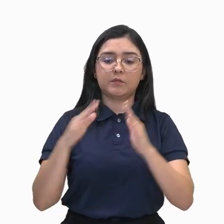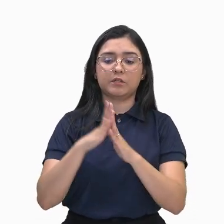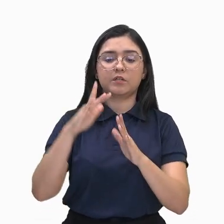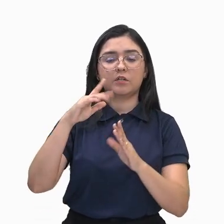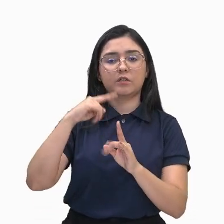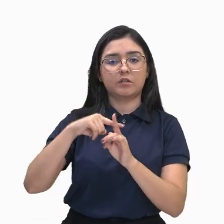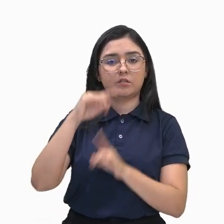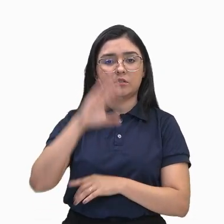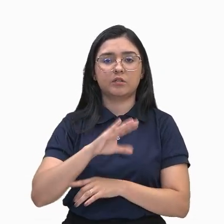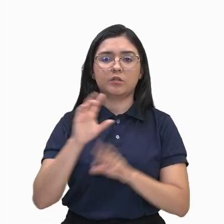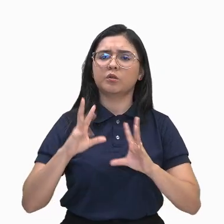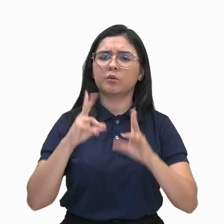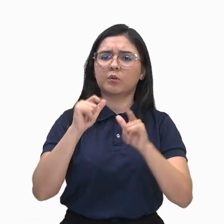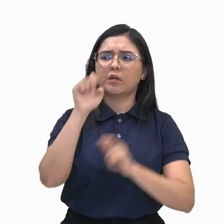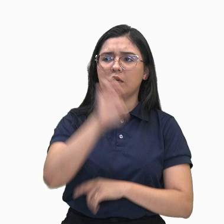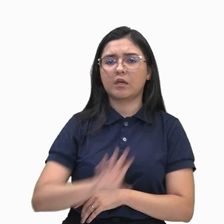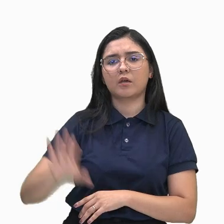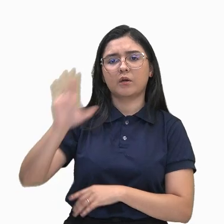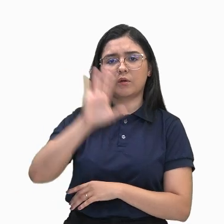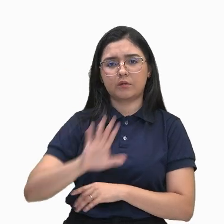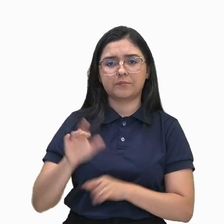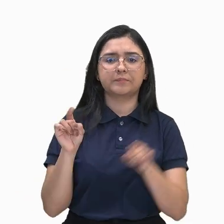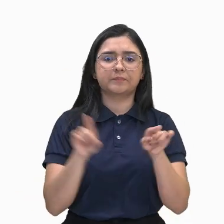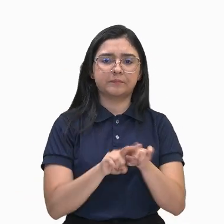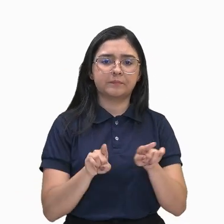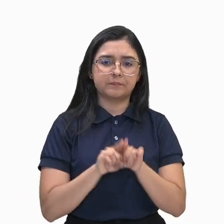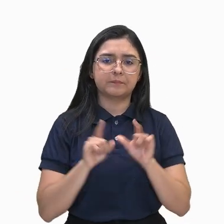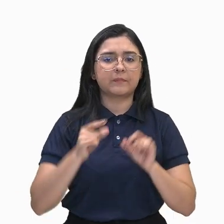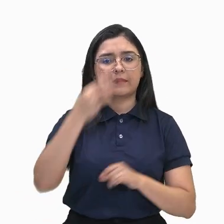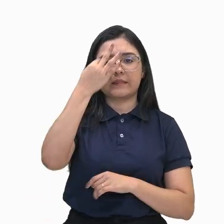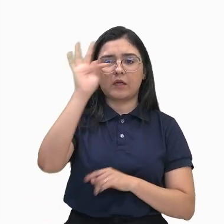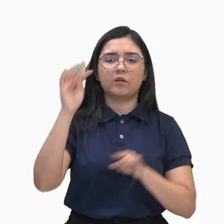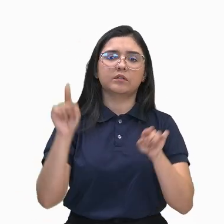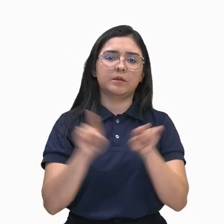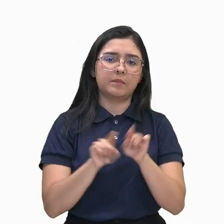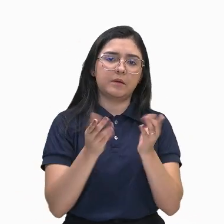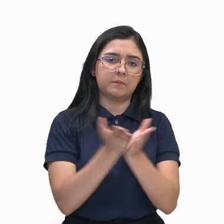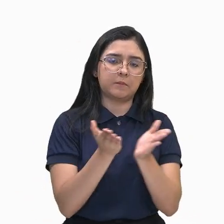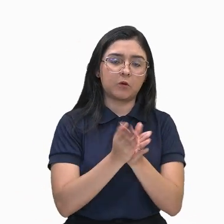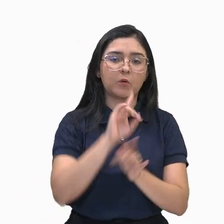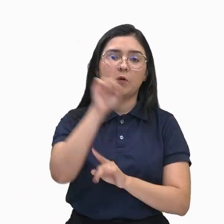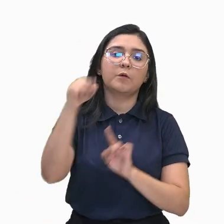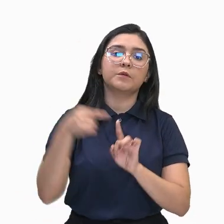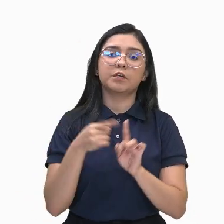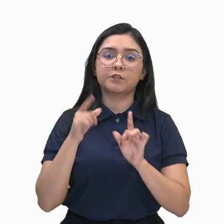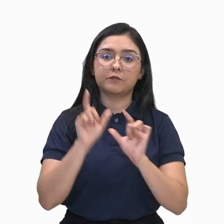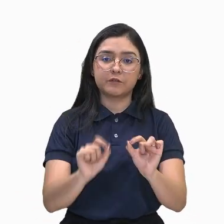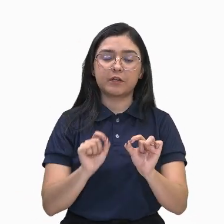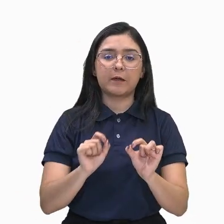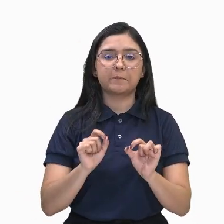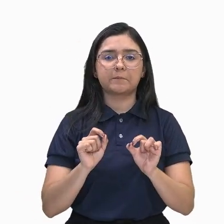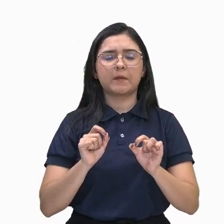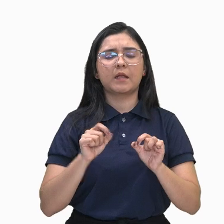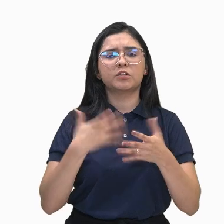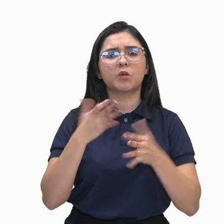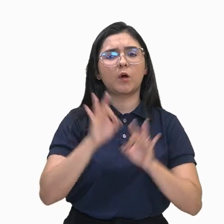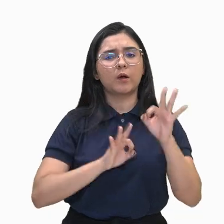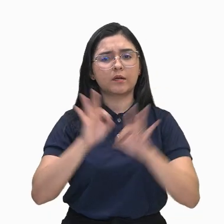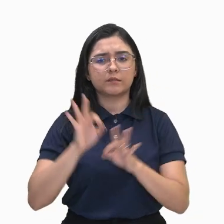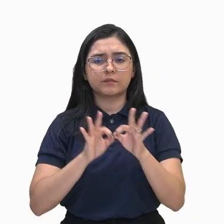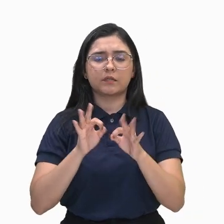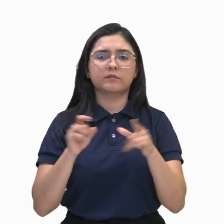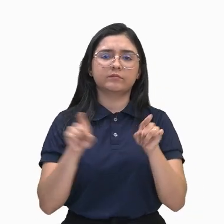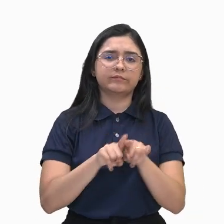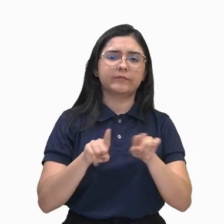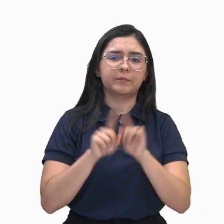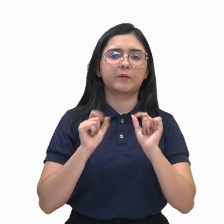e toda a Europa, das igrejas ortodoxas e teólogos também protestantes, com o objetivo ali de fincar bases do que